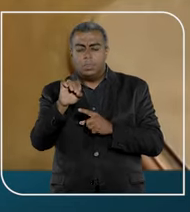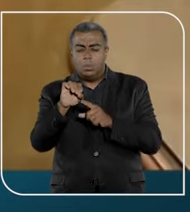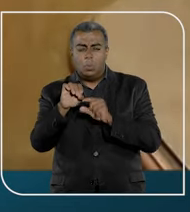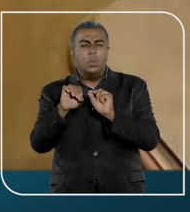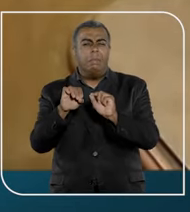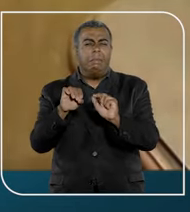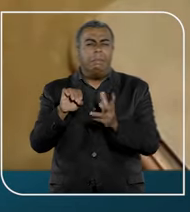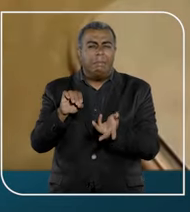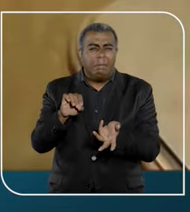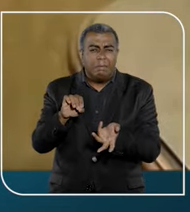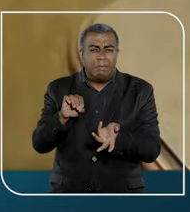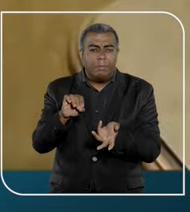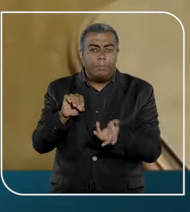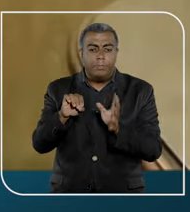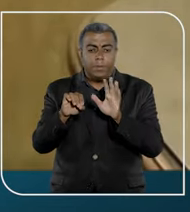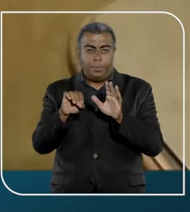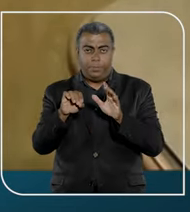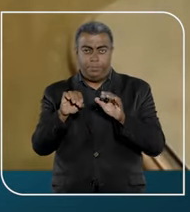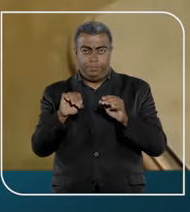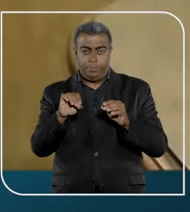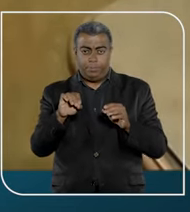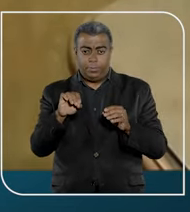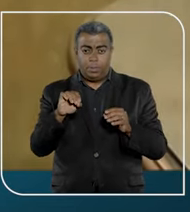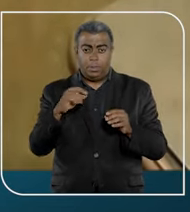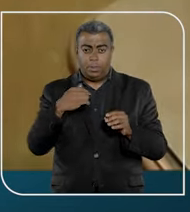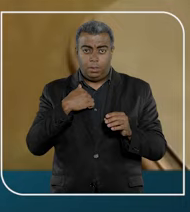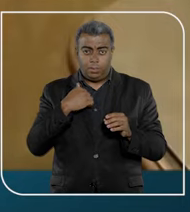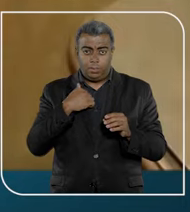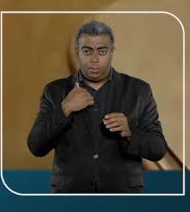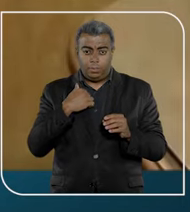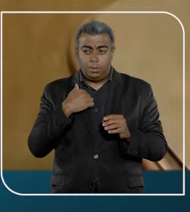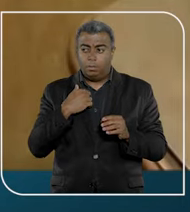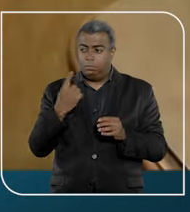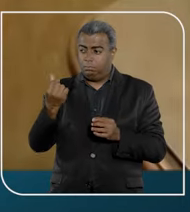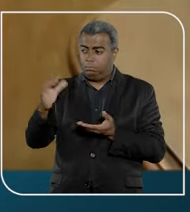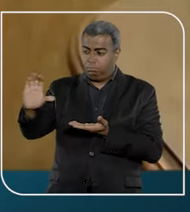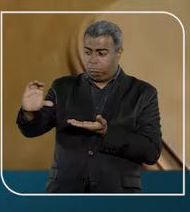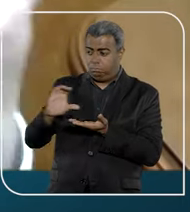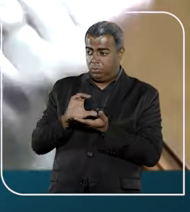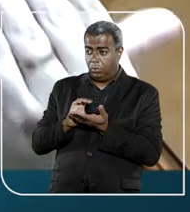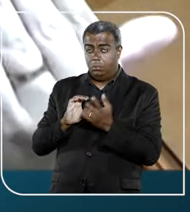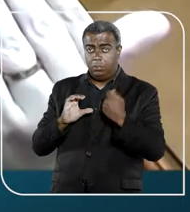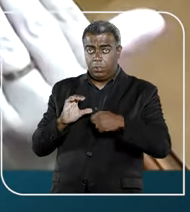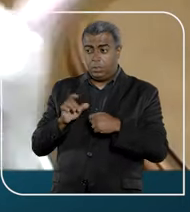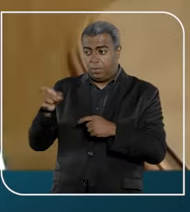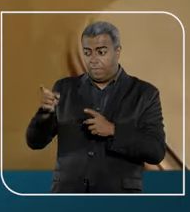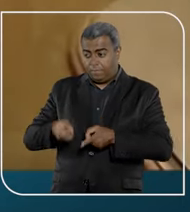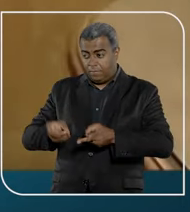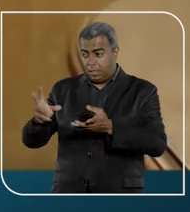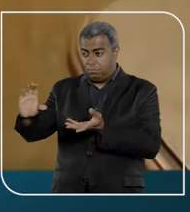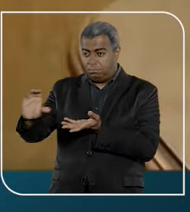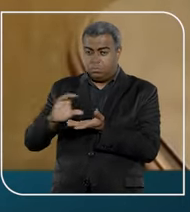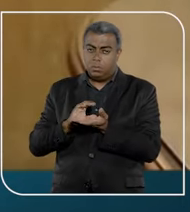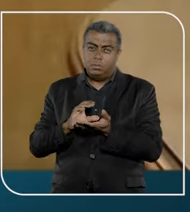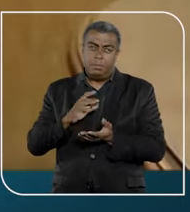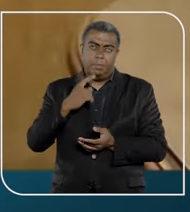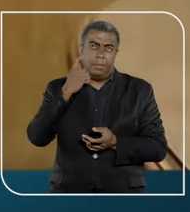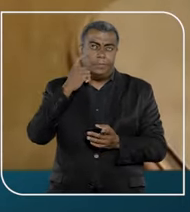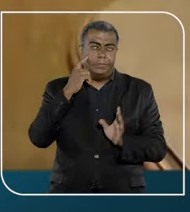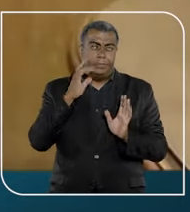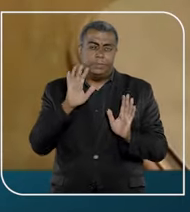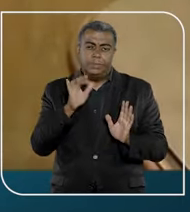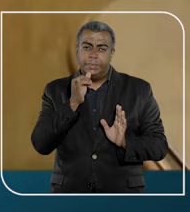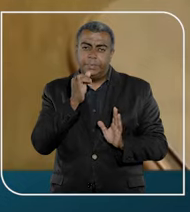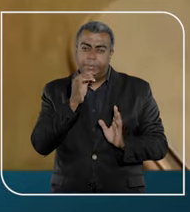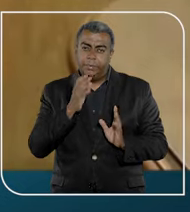é adjudicação, rapidamente? O credor tem um valor a receber desse executado. Então,